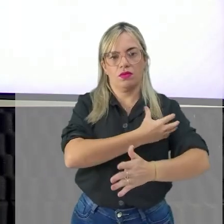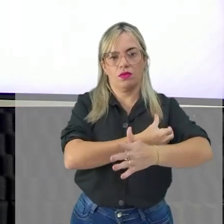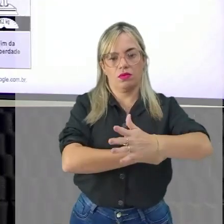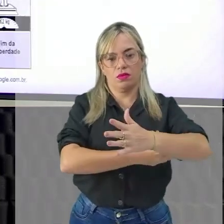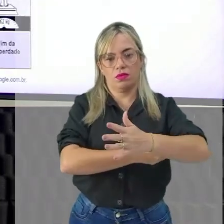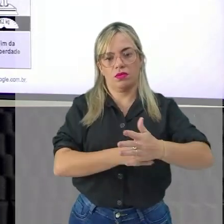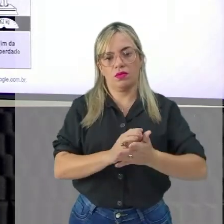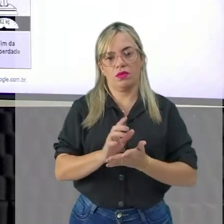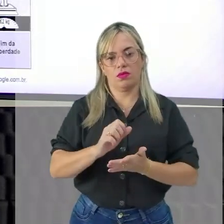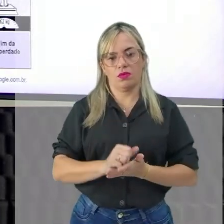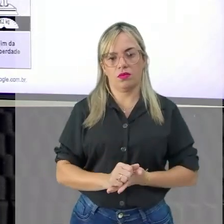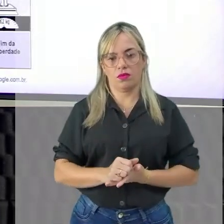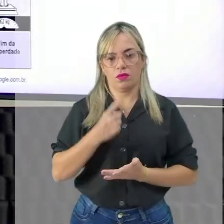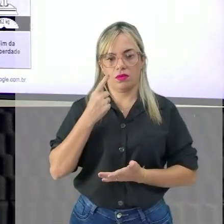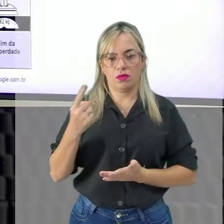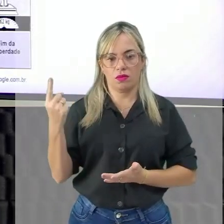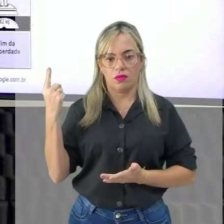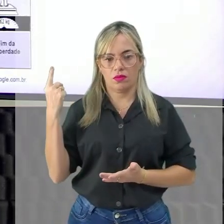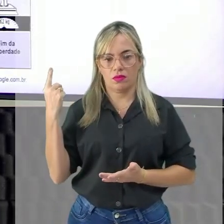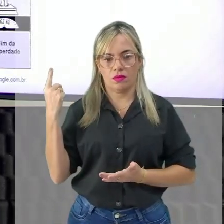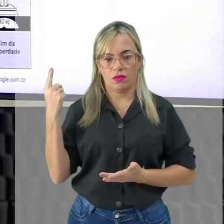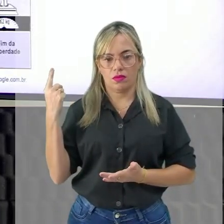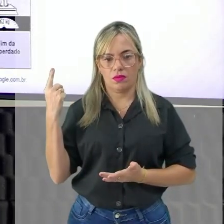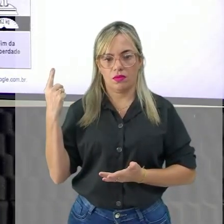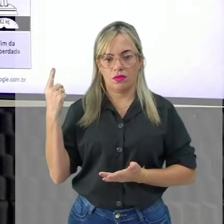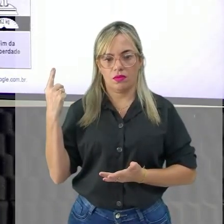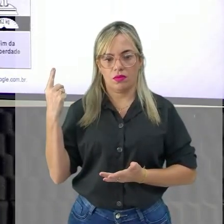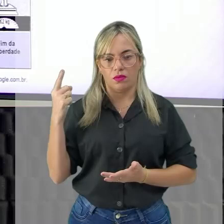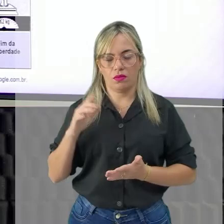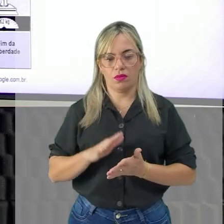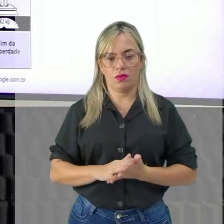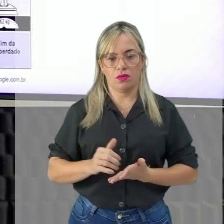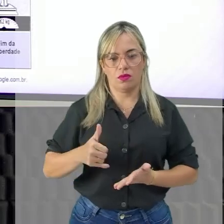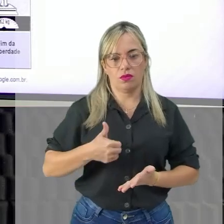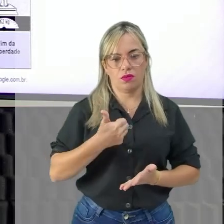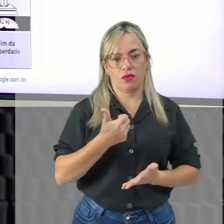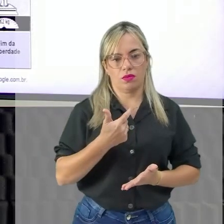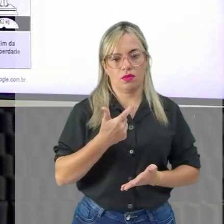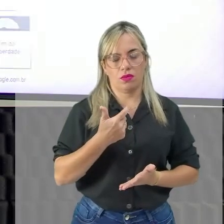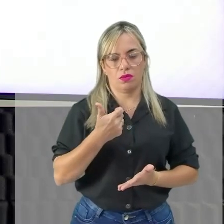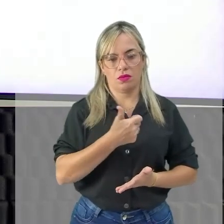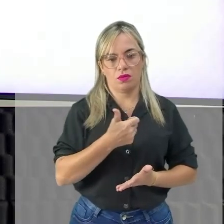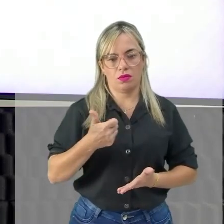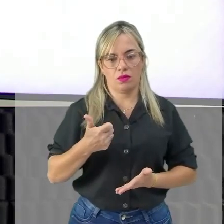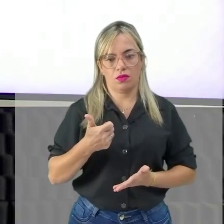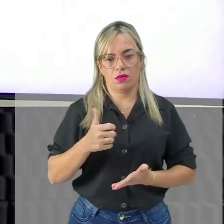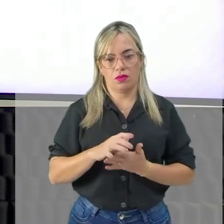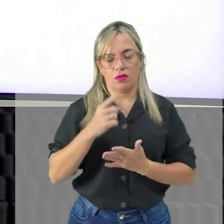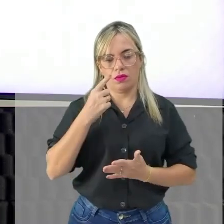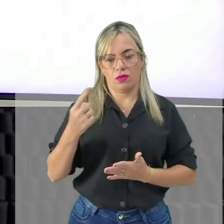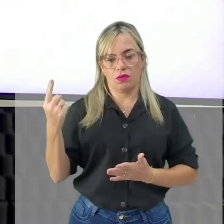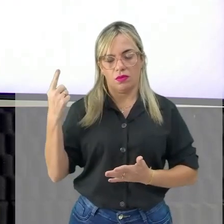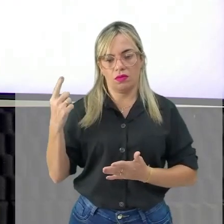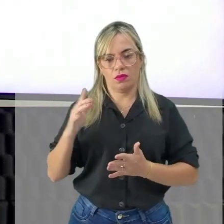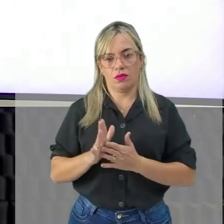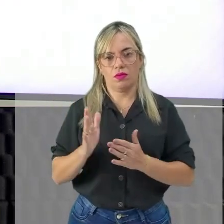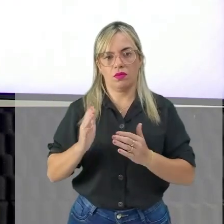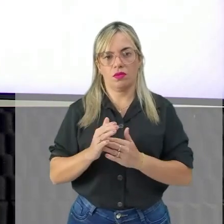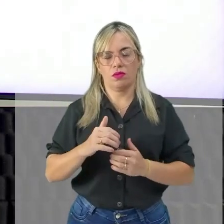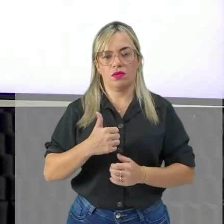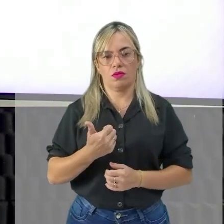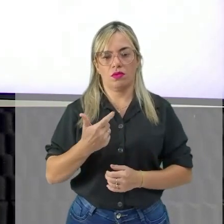anos. 11 e 12 anos, desenvolvimento dos seios, pelos púbicos. Está aqui.